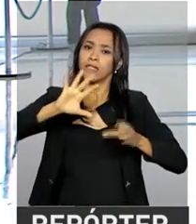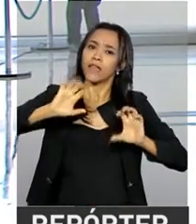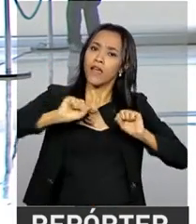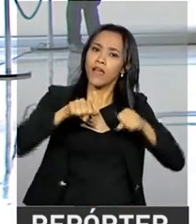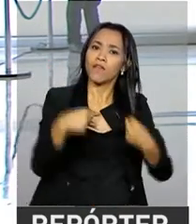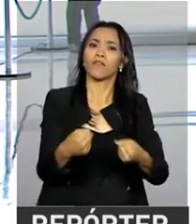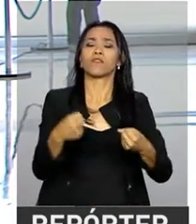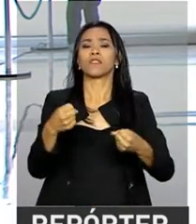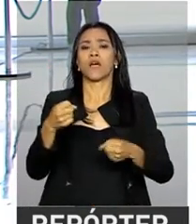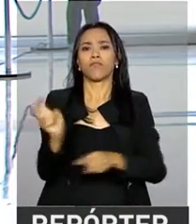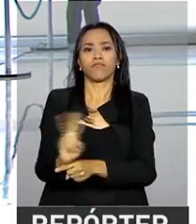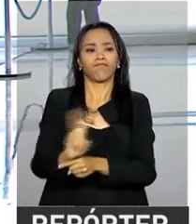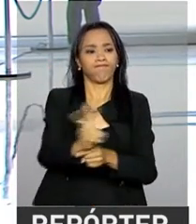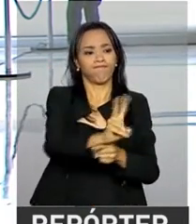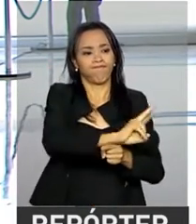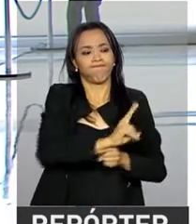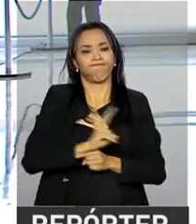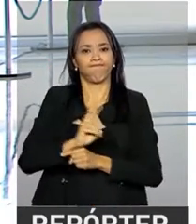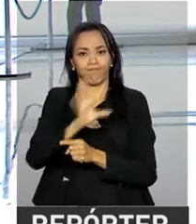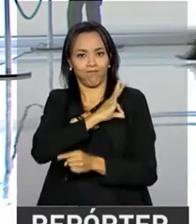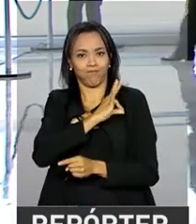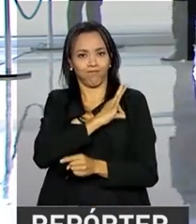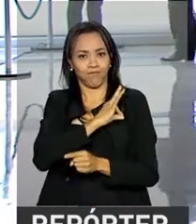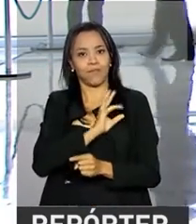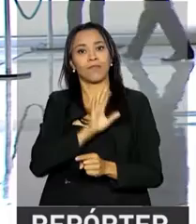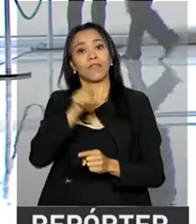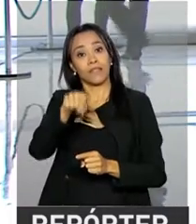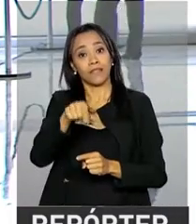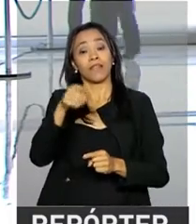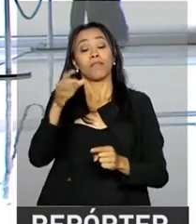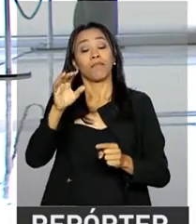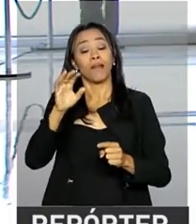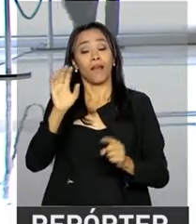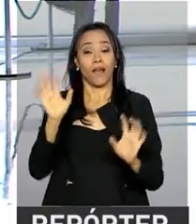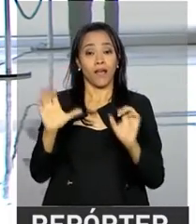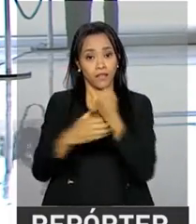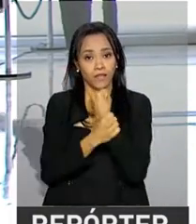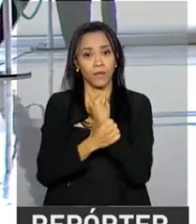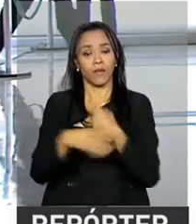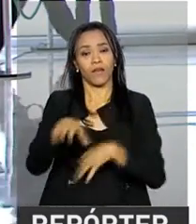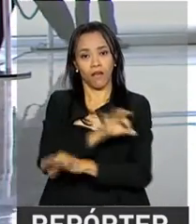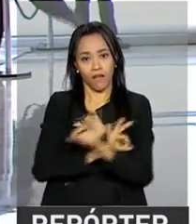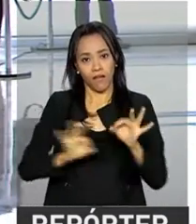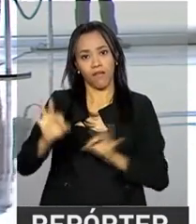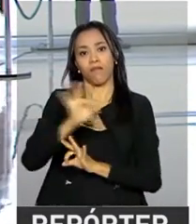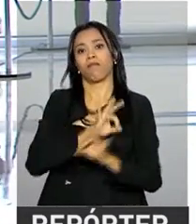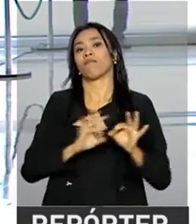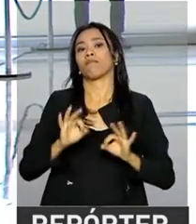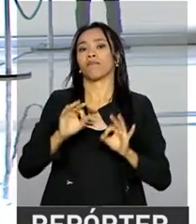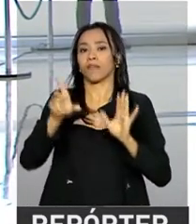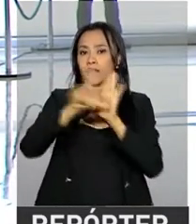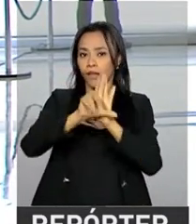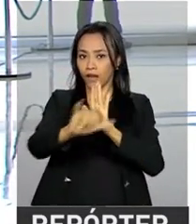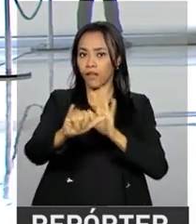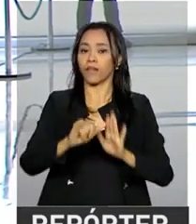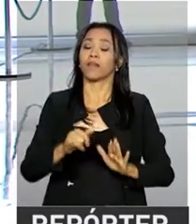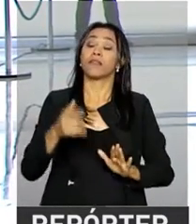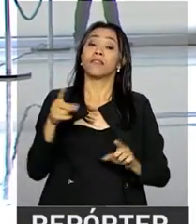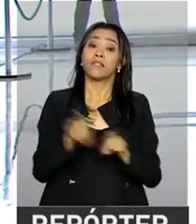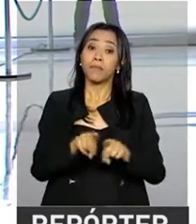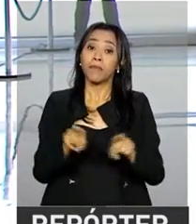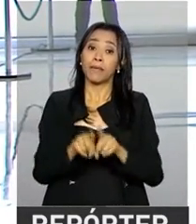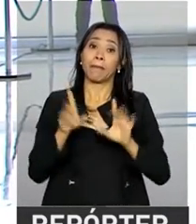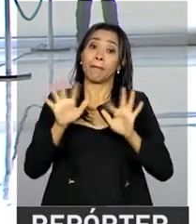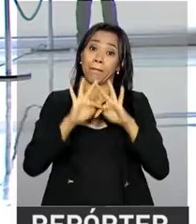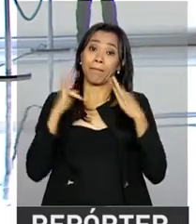a partir desta terça-feira em garantia da lei e da ordem. Parentes de policiais militares encontram-se